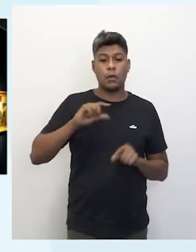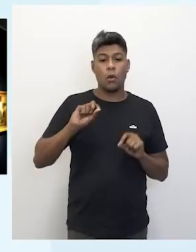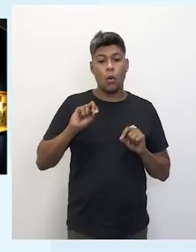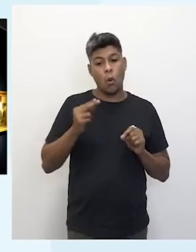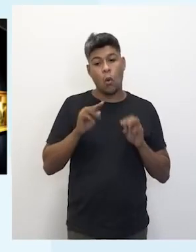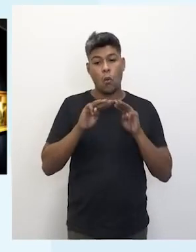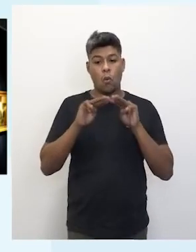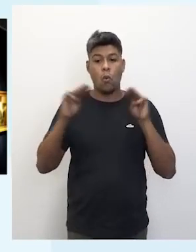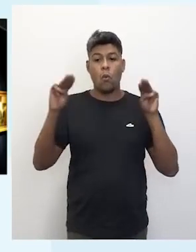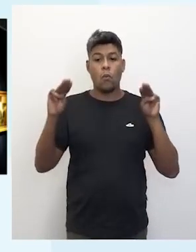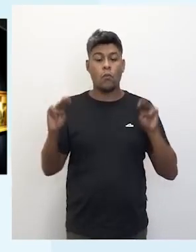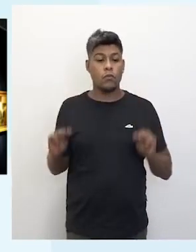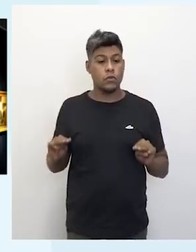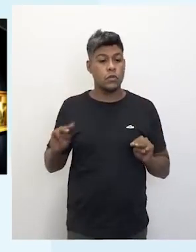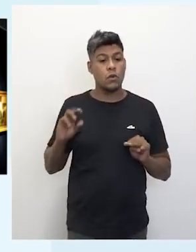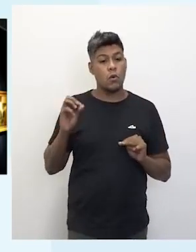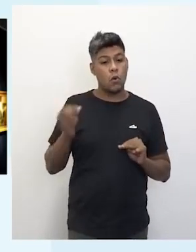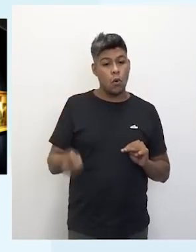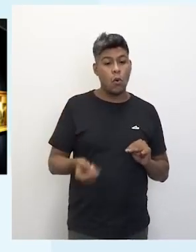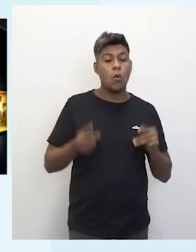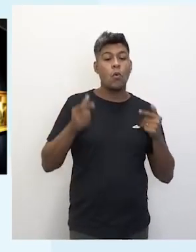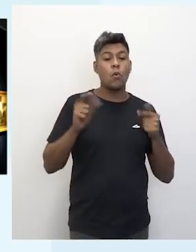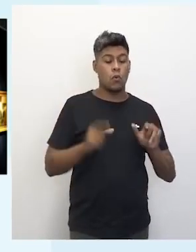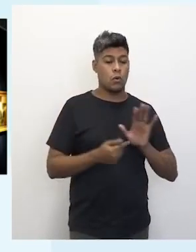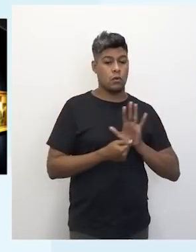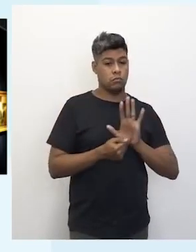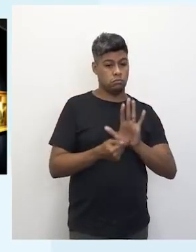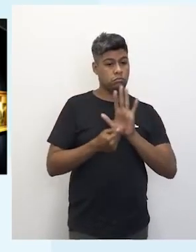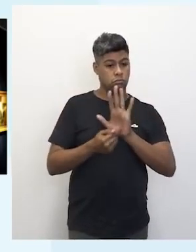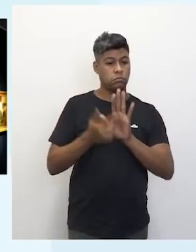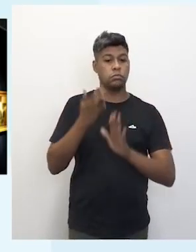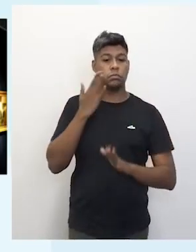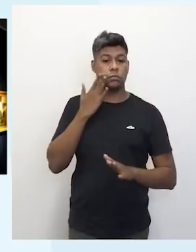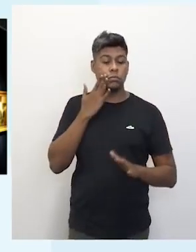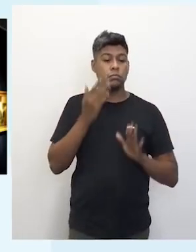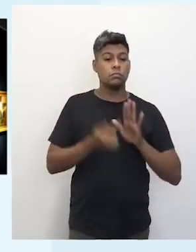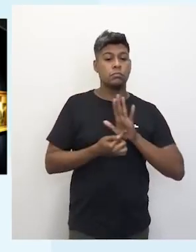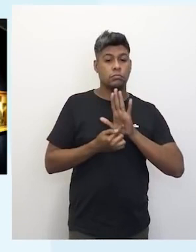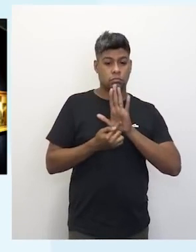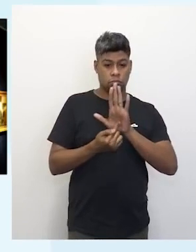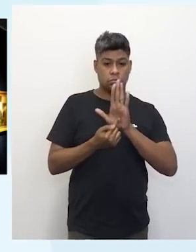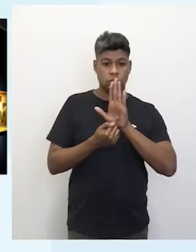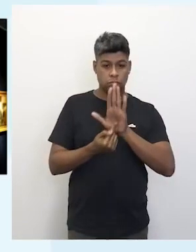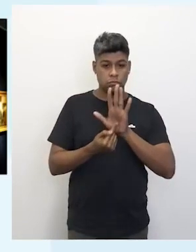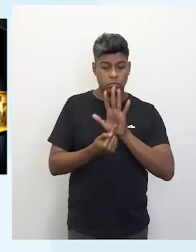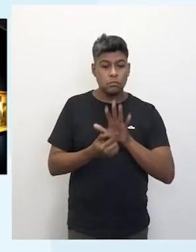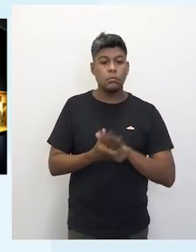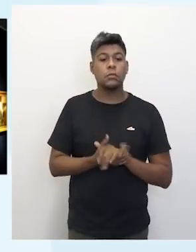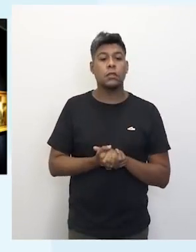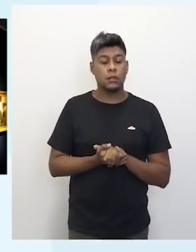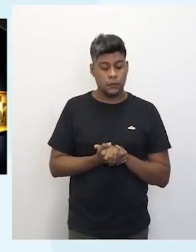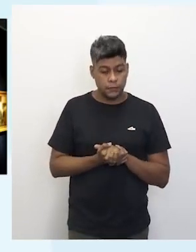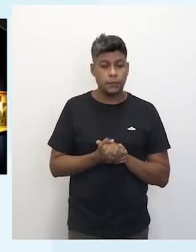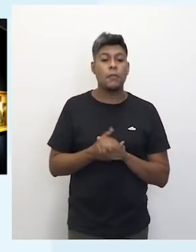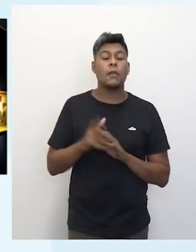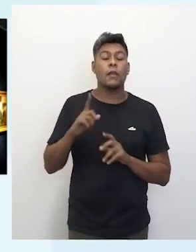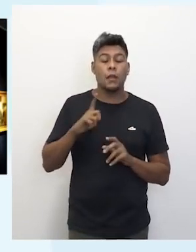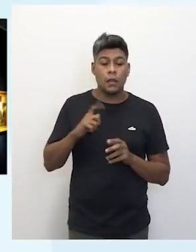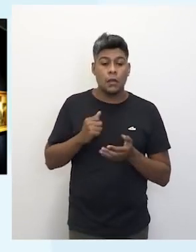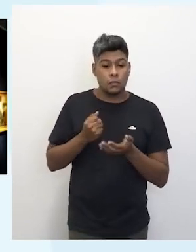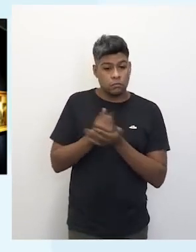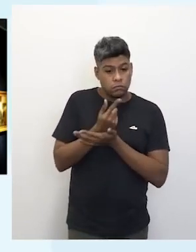um museu, ou ela está ainda numa galeria. Geralmente, obras que estão expostas em galerias, aí é que está a questão do